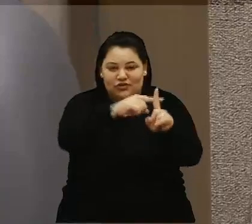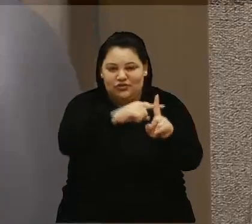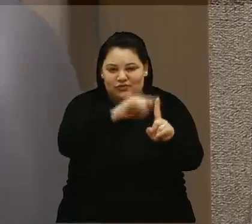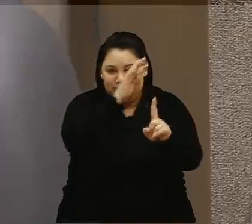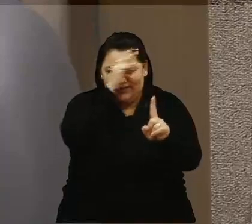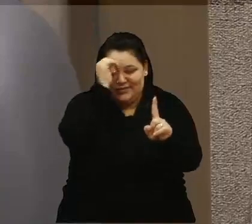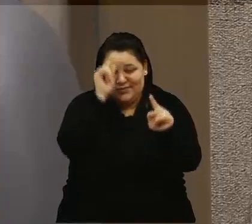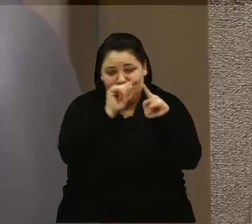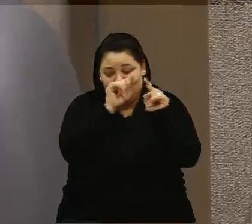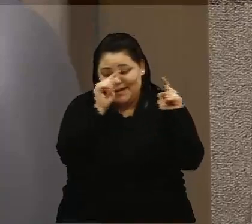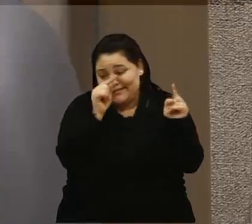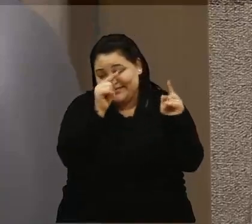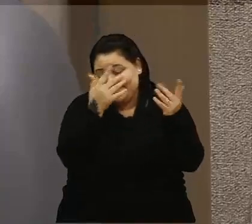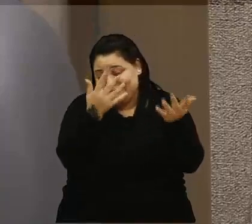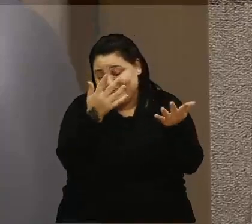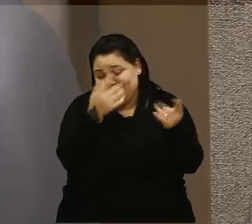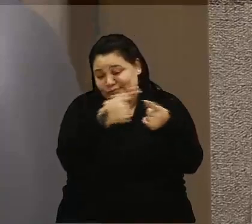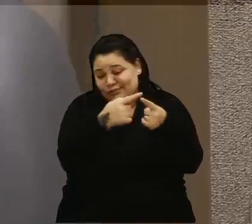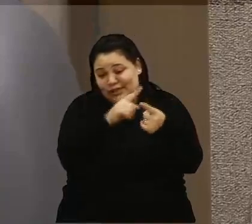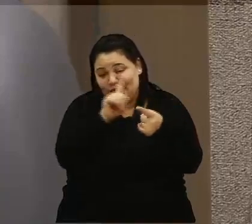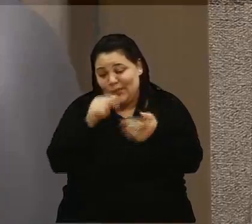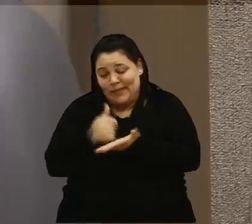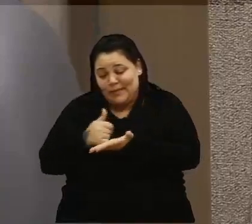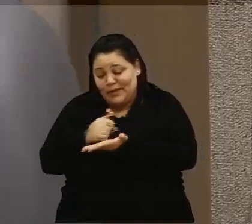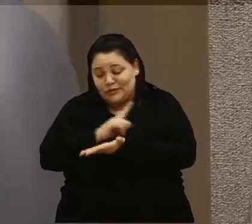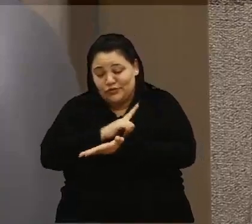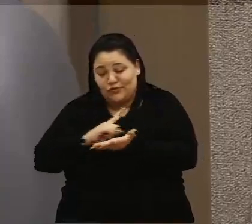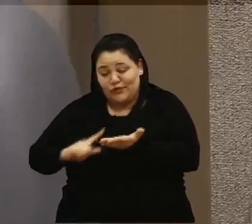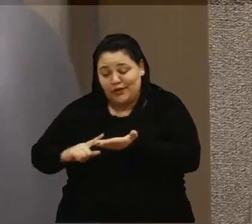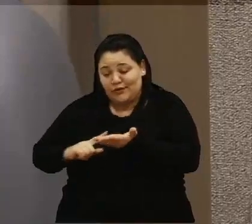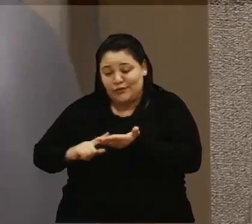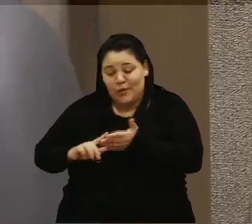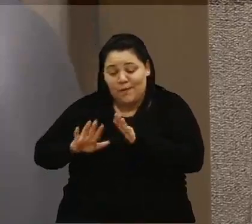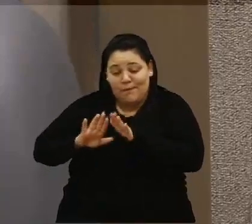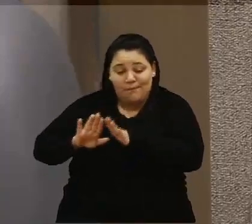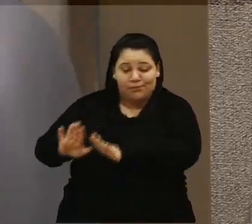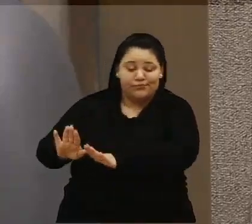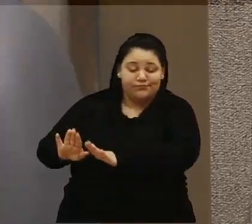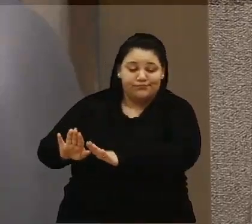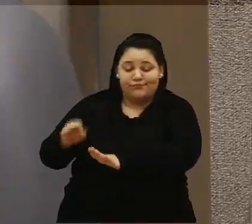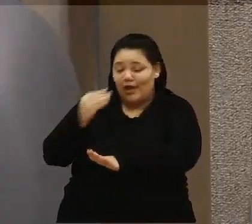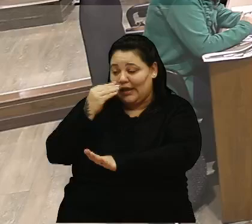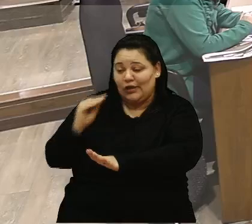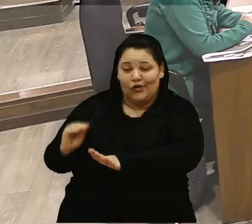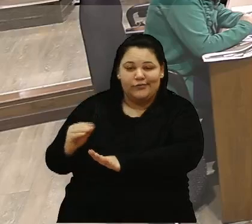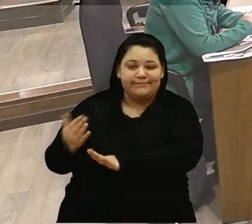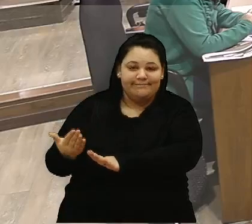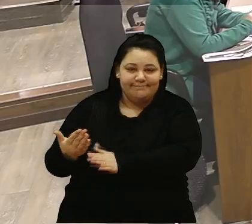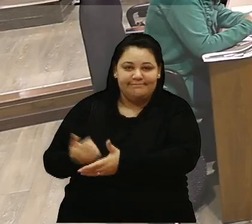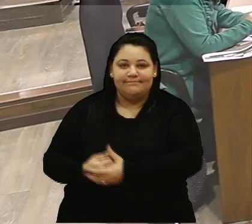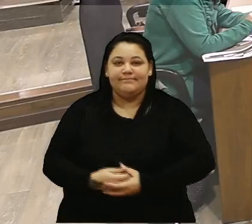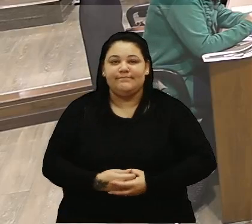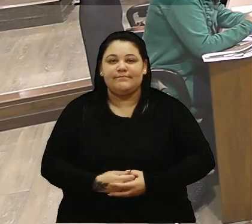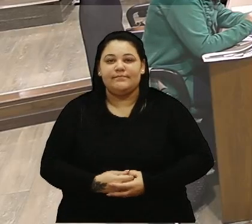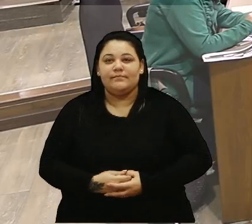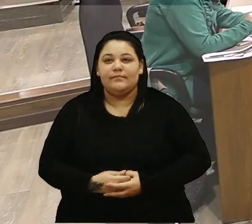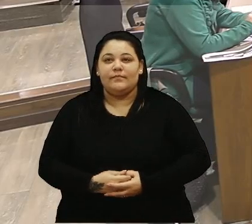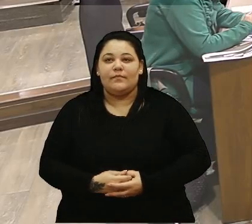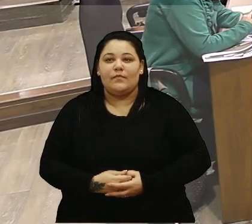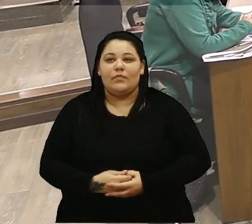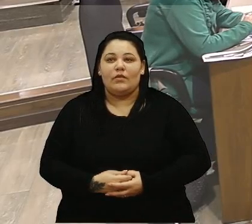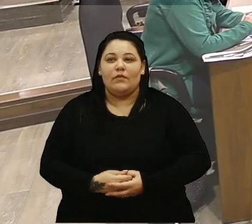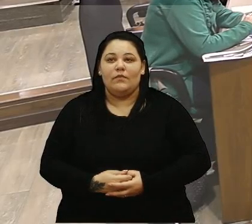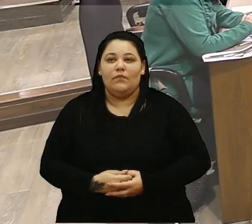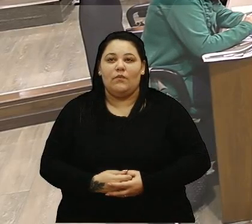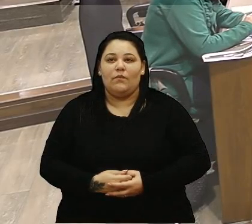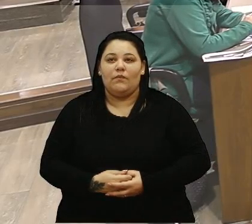Porém, acredito que por não ser ideia deles, acaba ficando para o lado obrigado. ou dentro da gaveta. Obrigado, vereador Iago. Não vou dar a parte agora, vereador Daniel, porque eu tenho um assunto aqui que